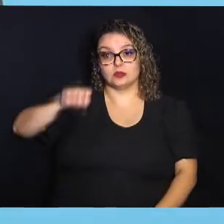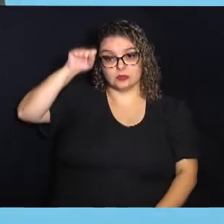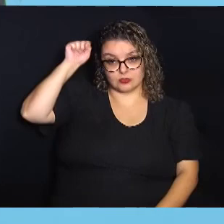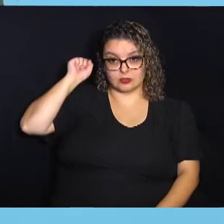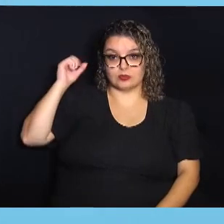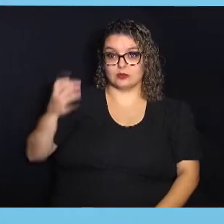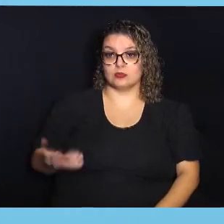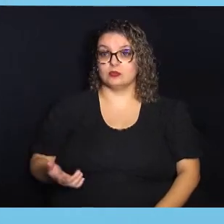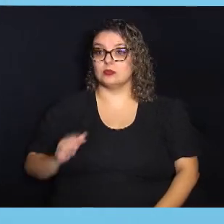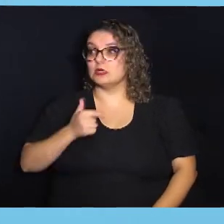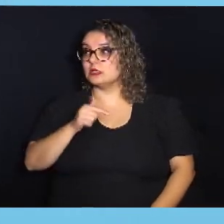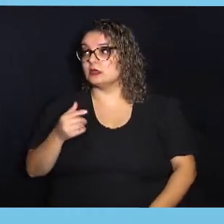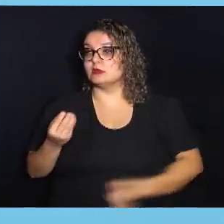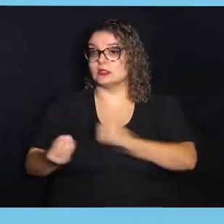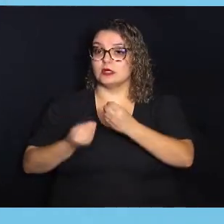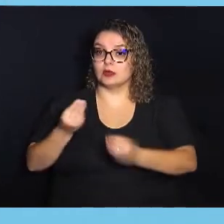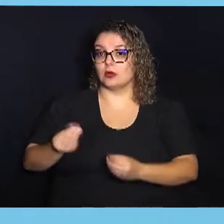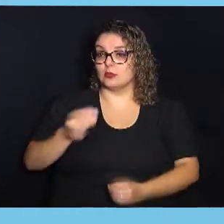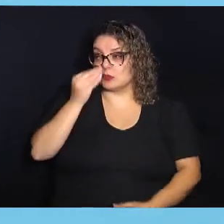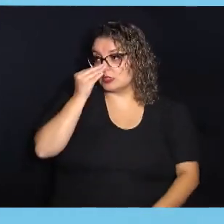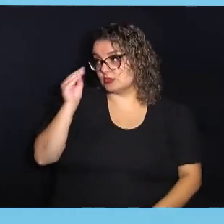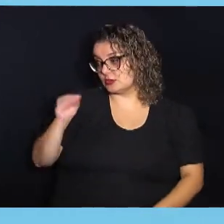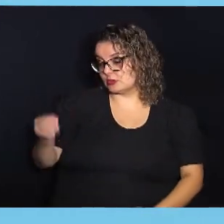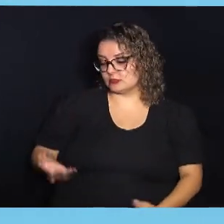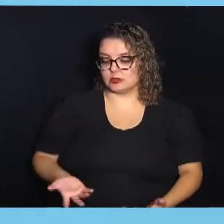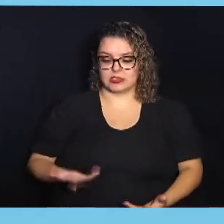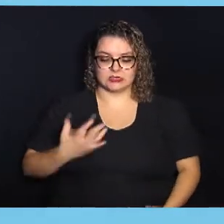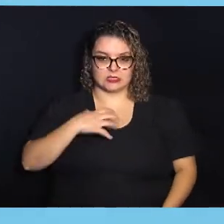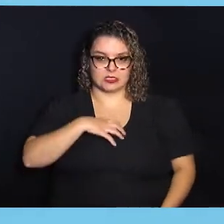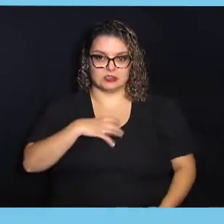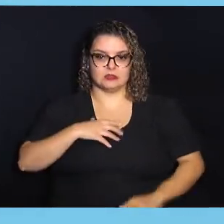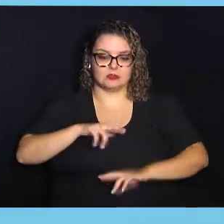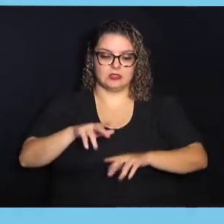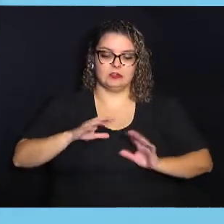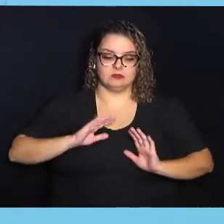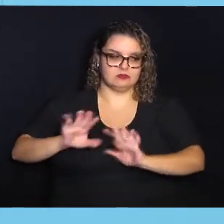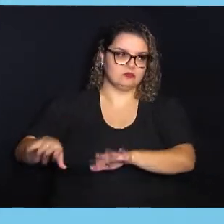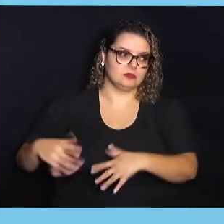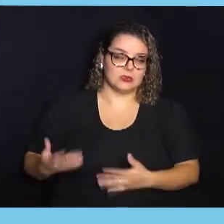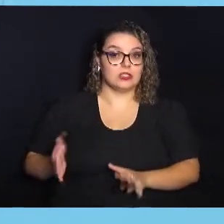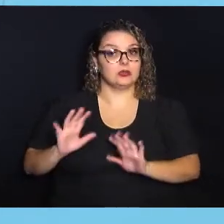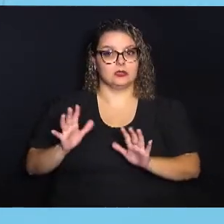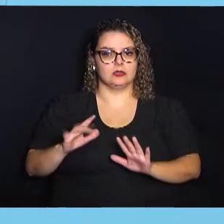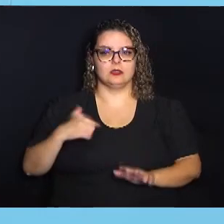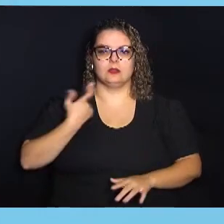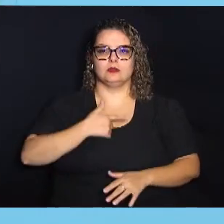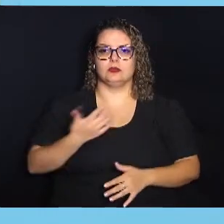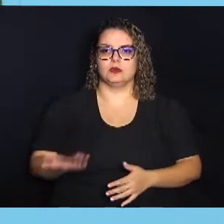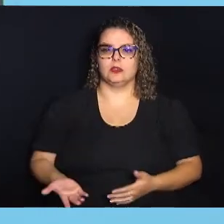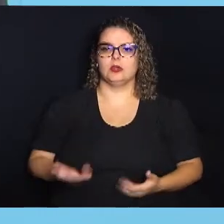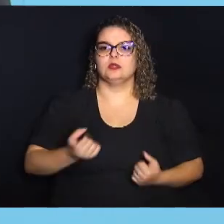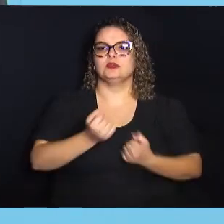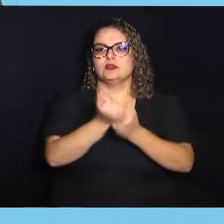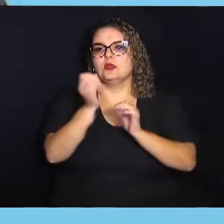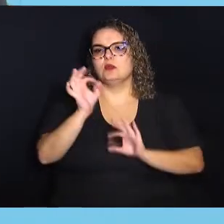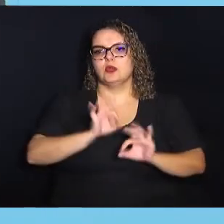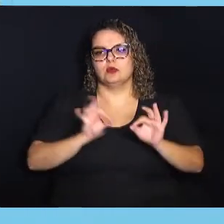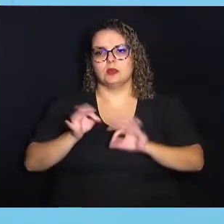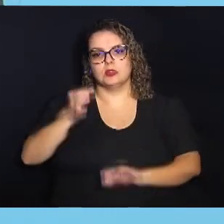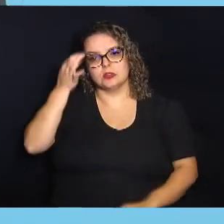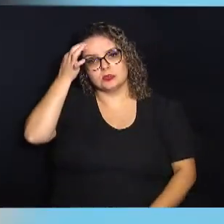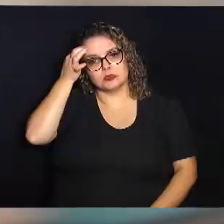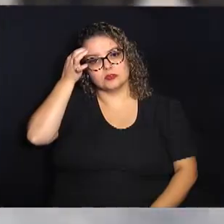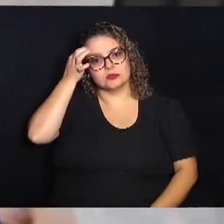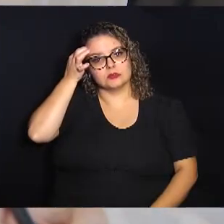vestibular. Então, não tem como deixar de lado as questões emocionais. Então, por isso que a gente está aqui para dar o apoio, tanto com o planejamento, com